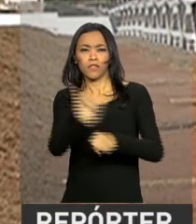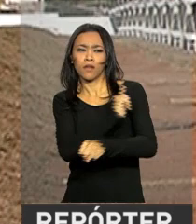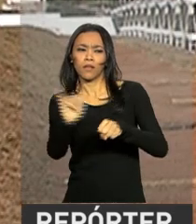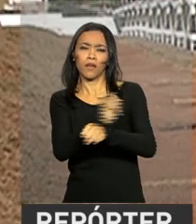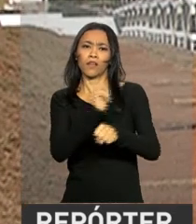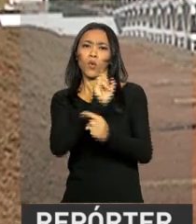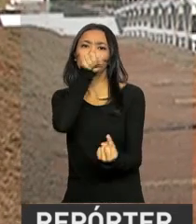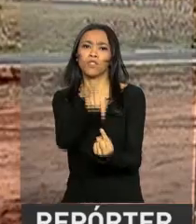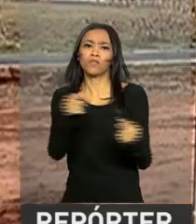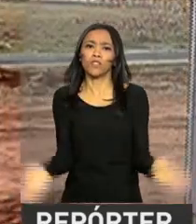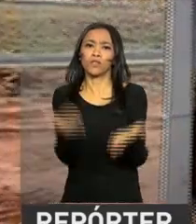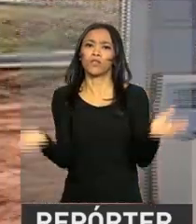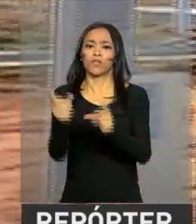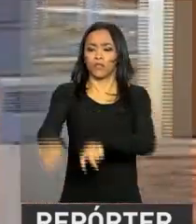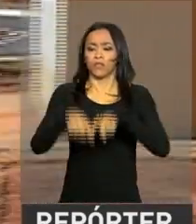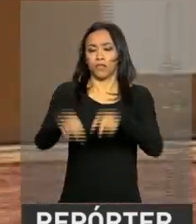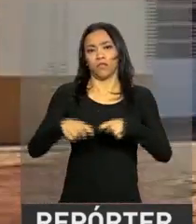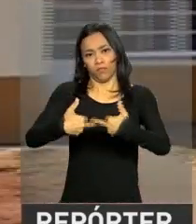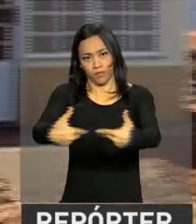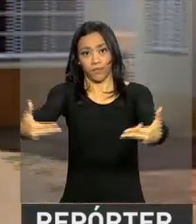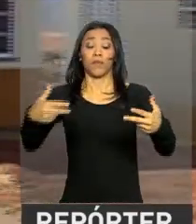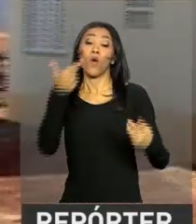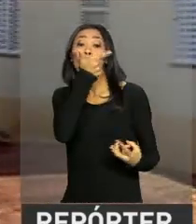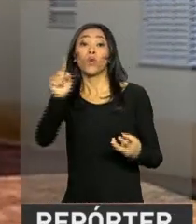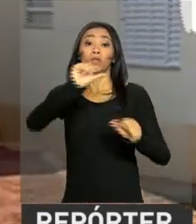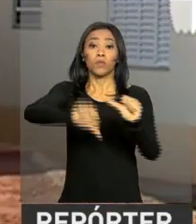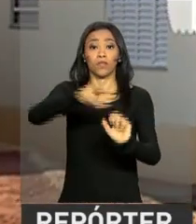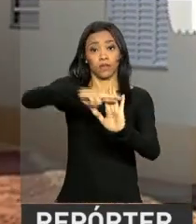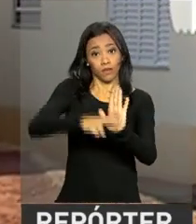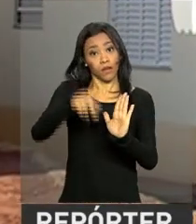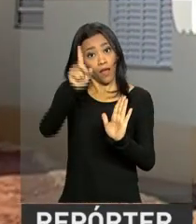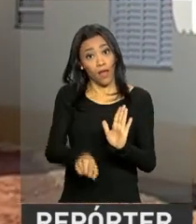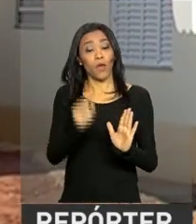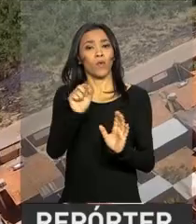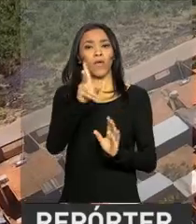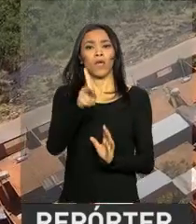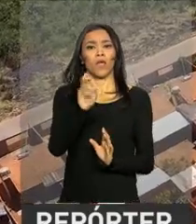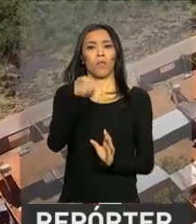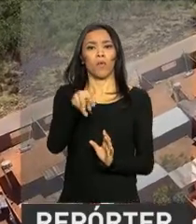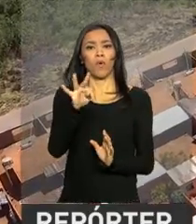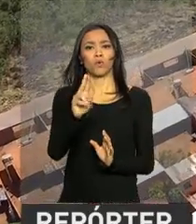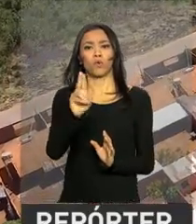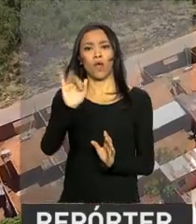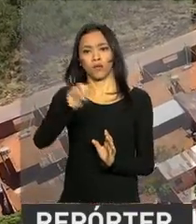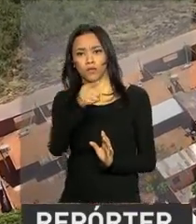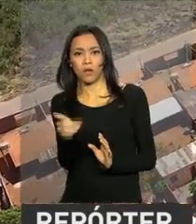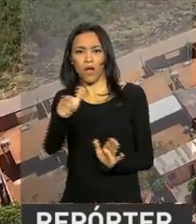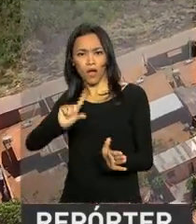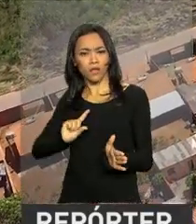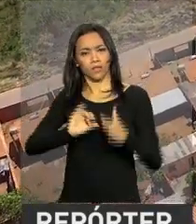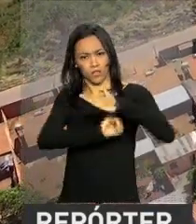desenvolvimento Rural sustentável outra mudança é o fim do sistema de pontuação antes entidades que